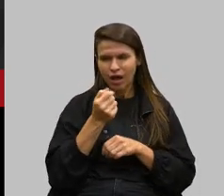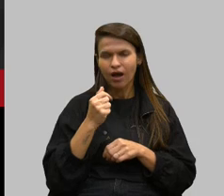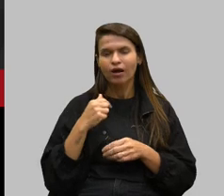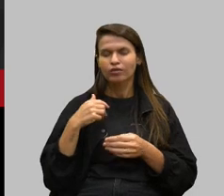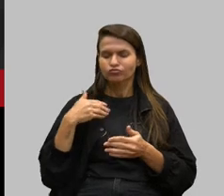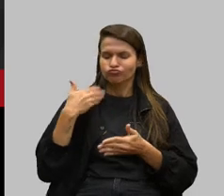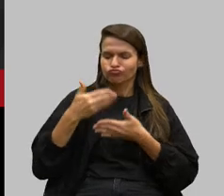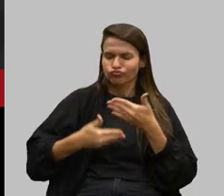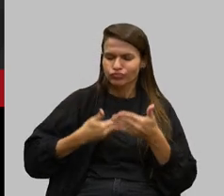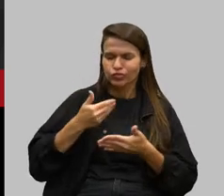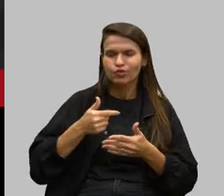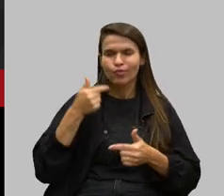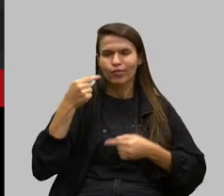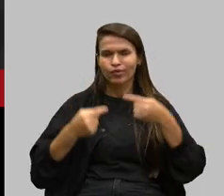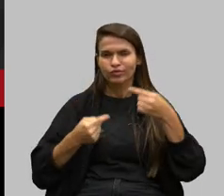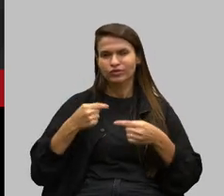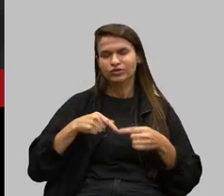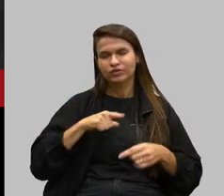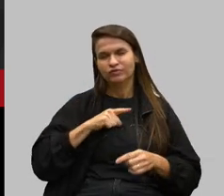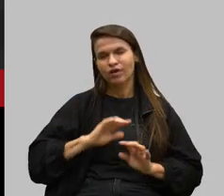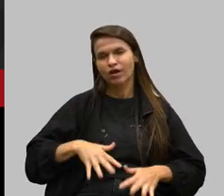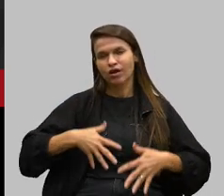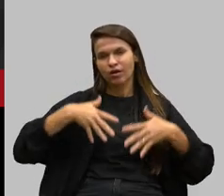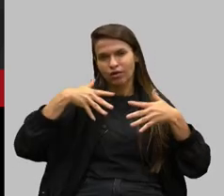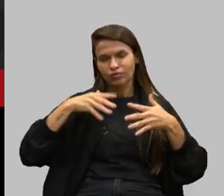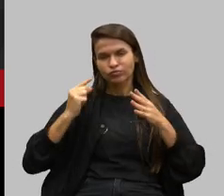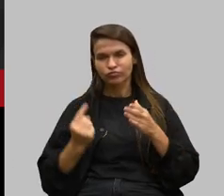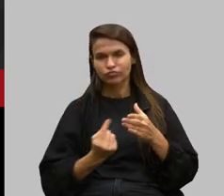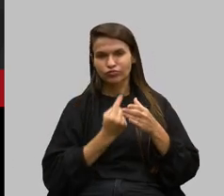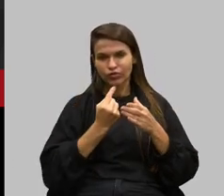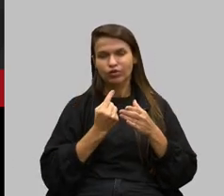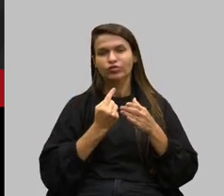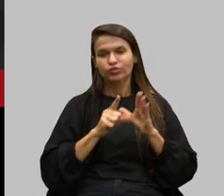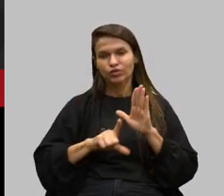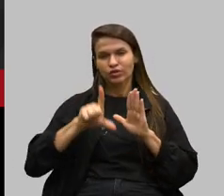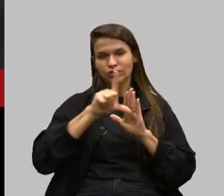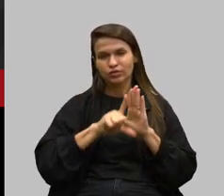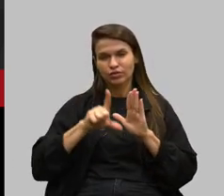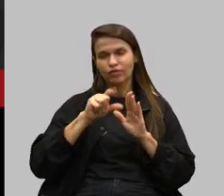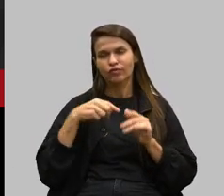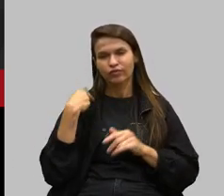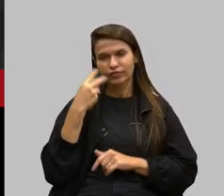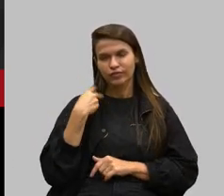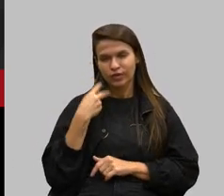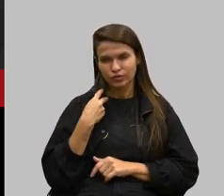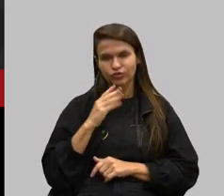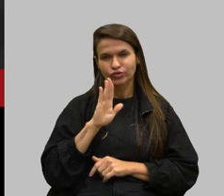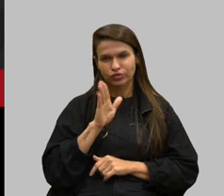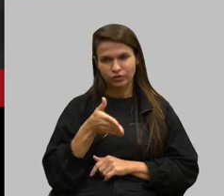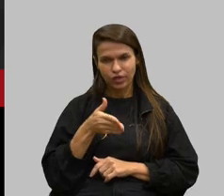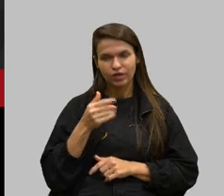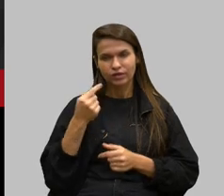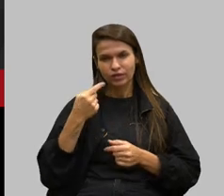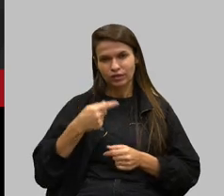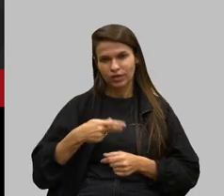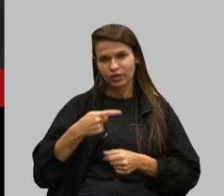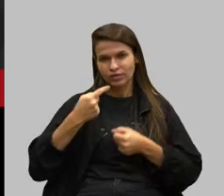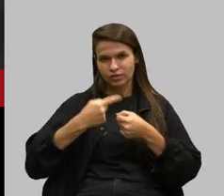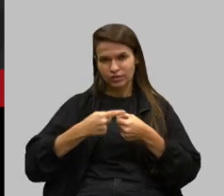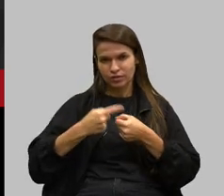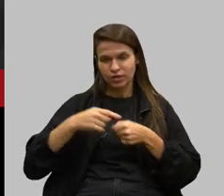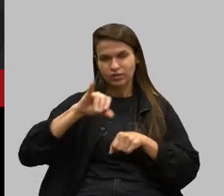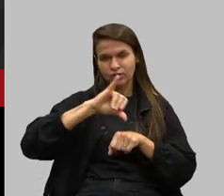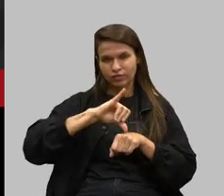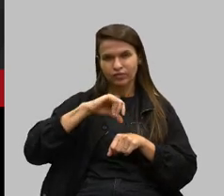política e tive a honra também de ser integrante do Legislativo fui Vereador nessa cidade na capital fui